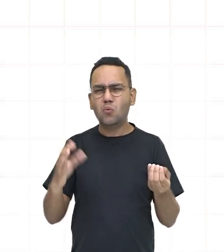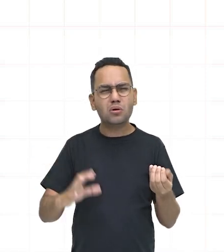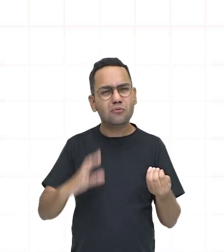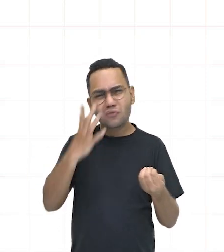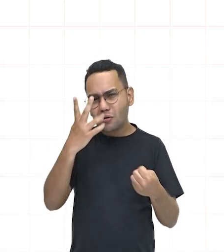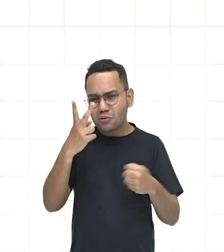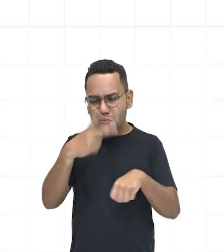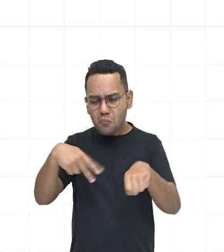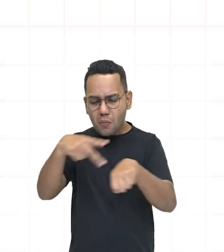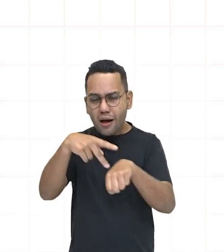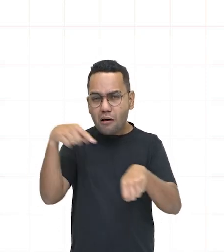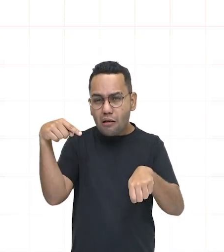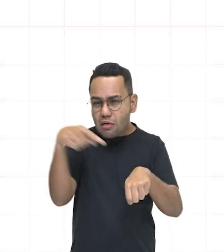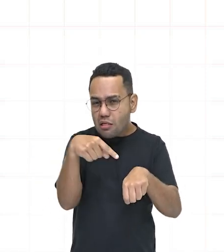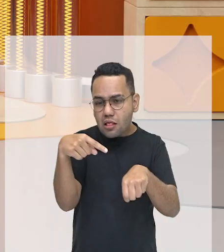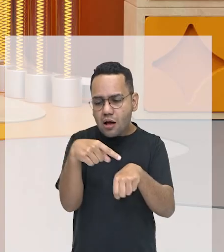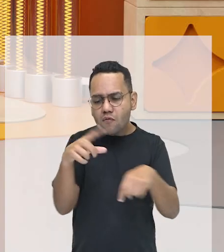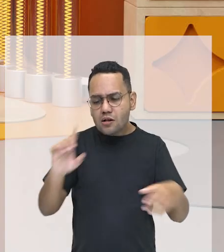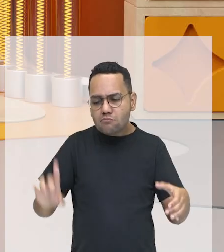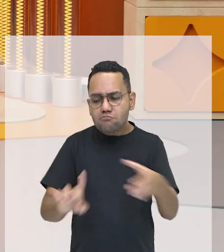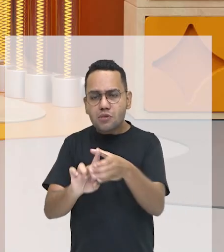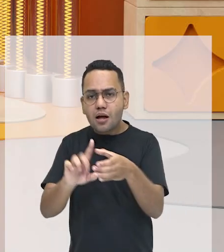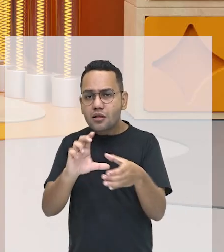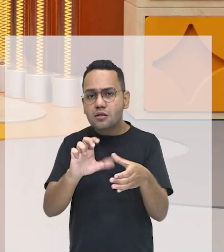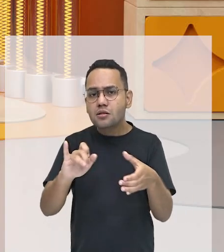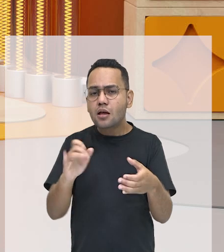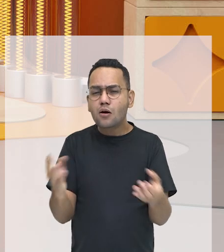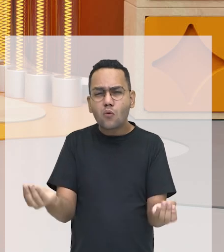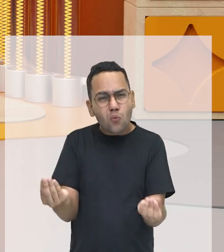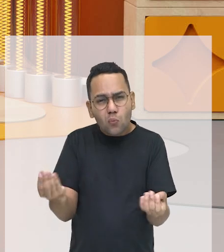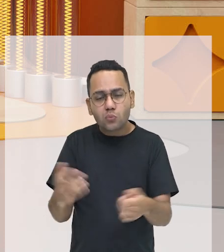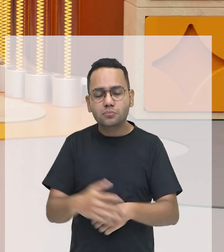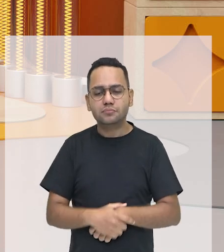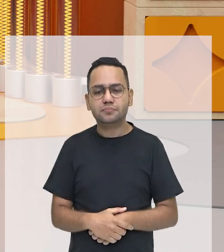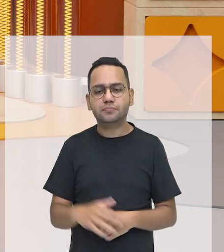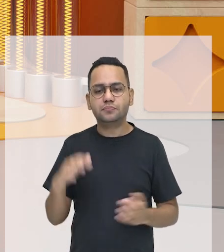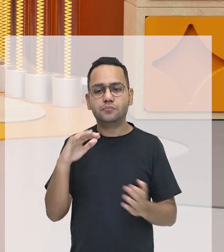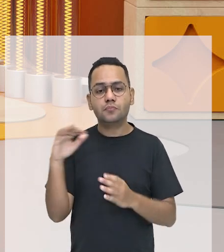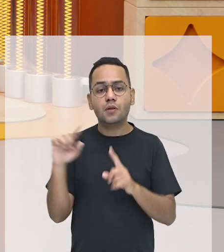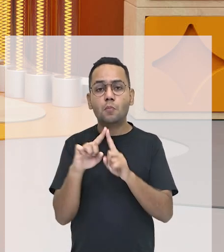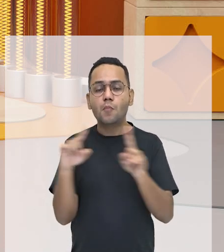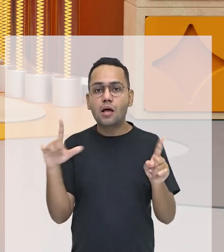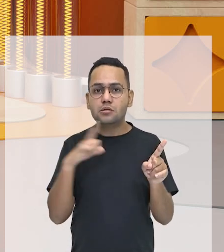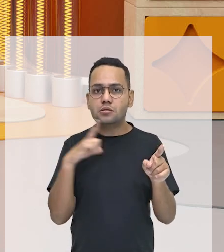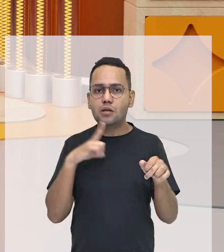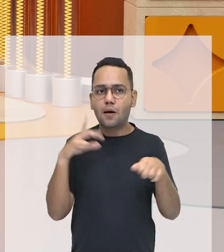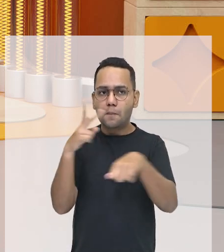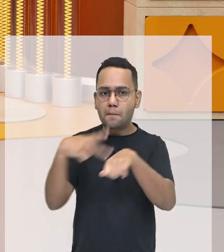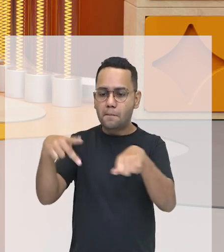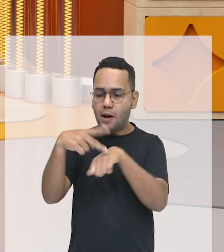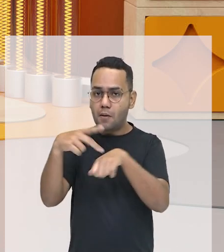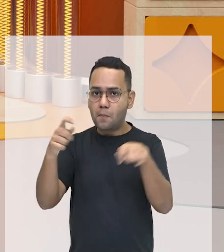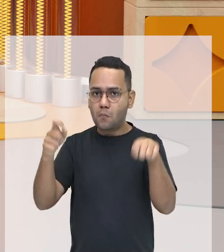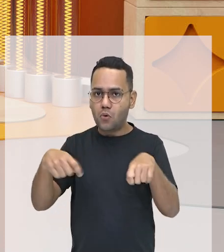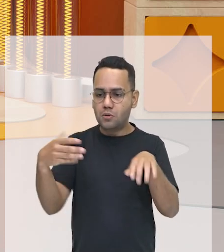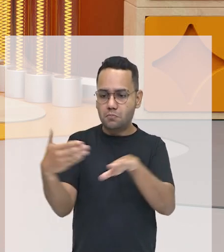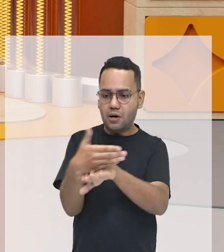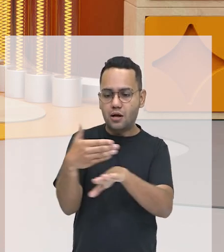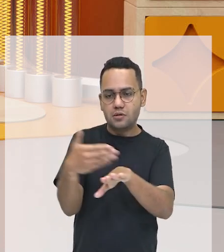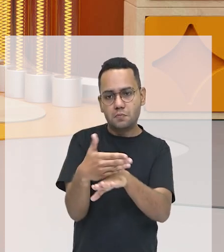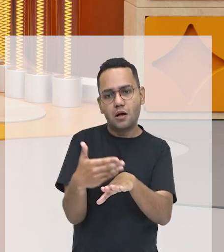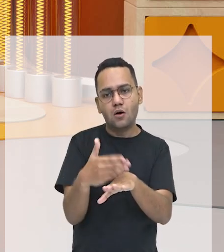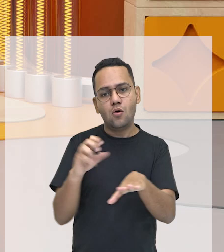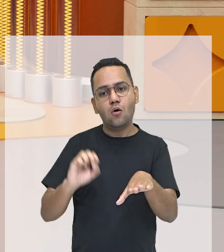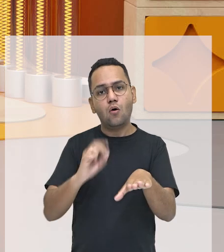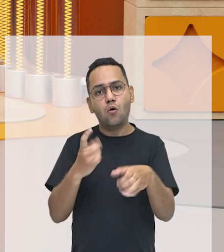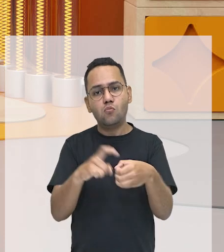bloco econômico? Então, são situações em que existem países que podem fazer parte, existem países que